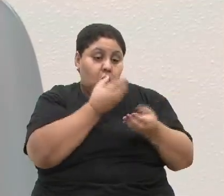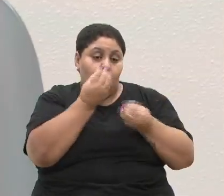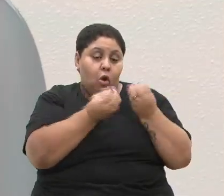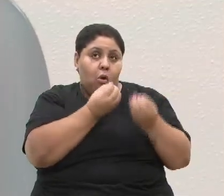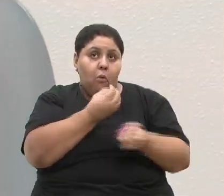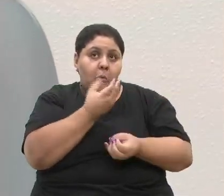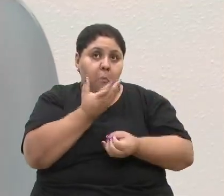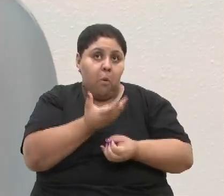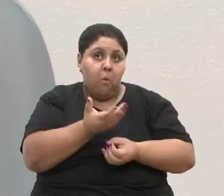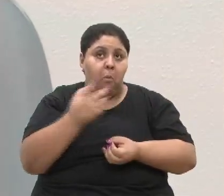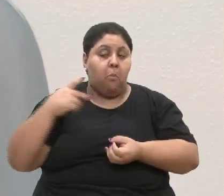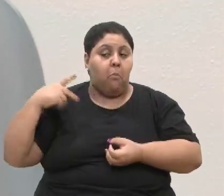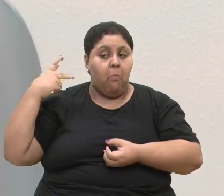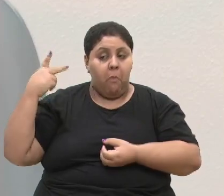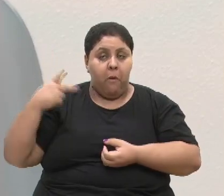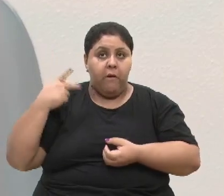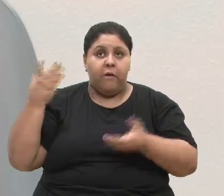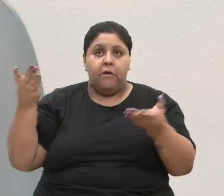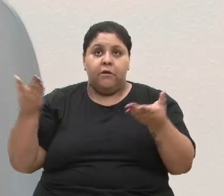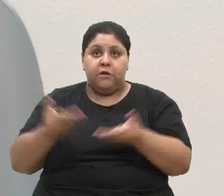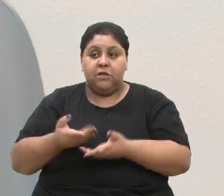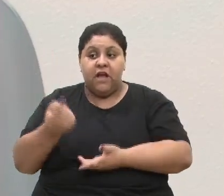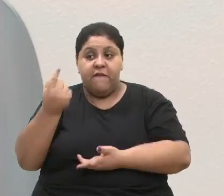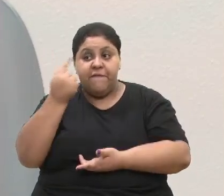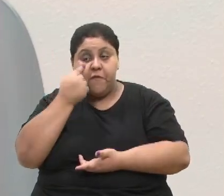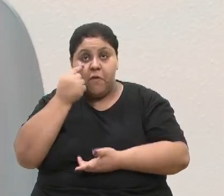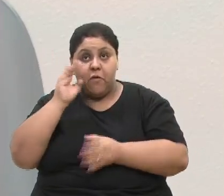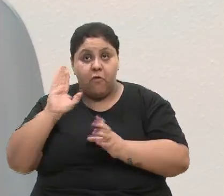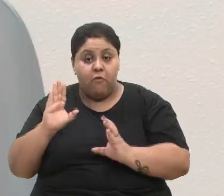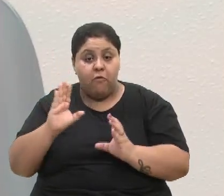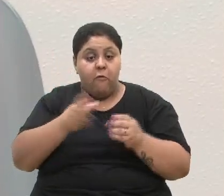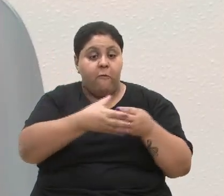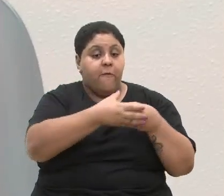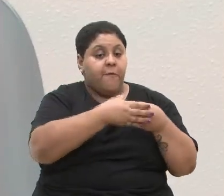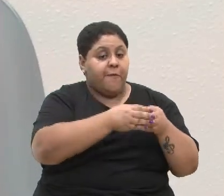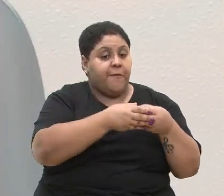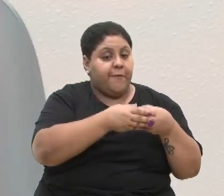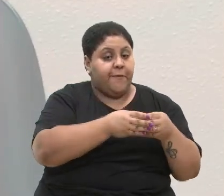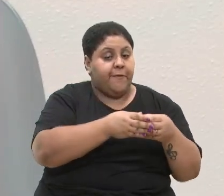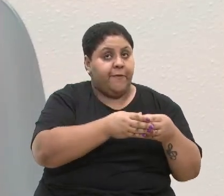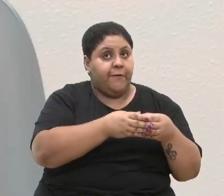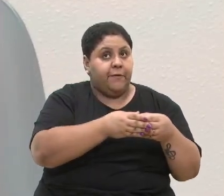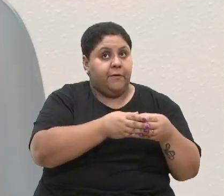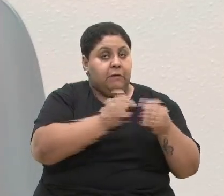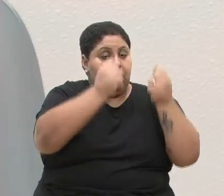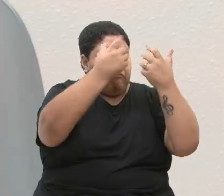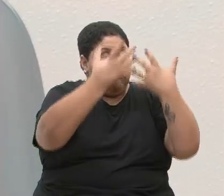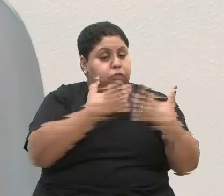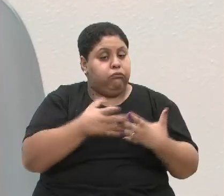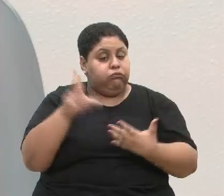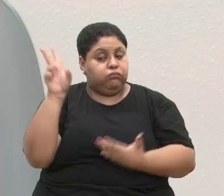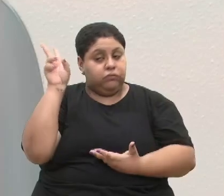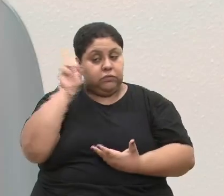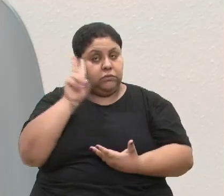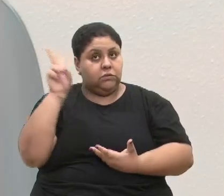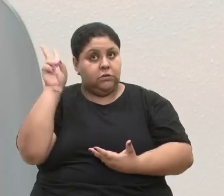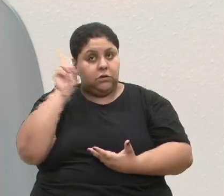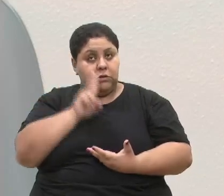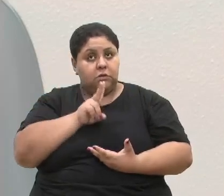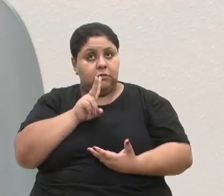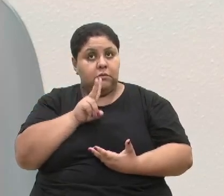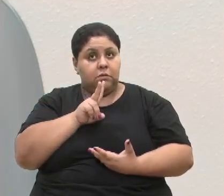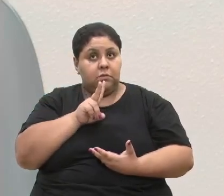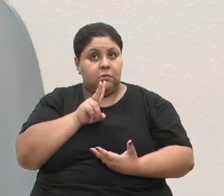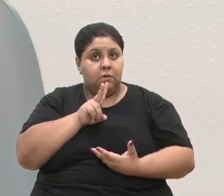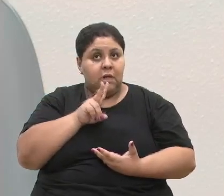ter um vereador que já presenciou, que já vivenciou e que conta uma história, né, que me passou um filme